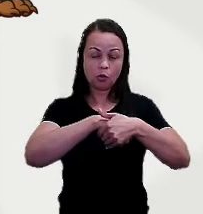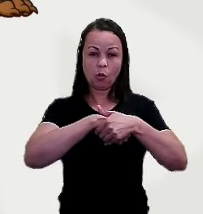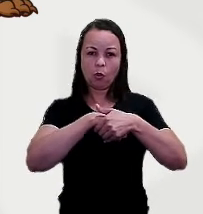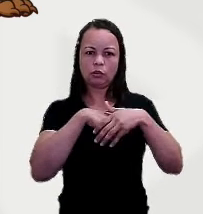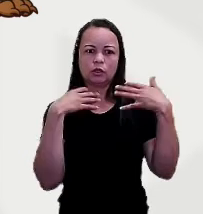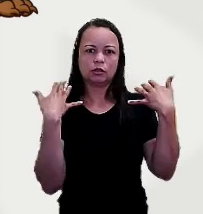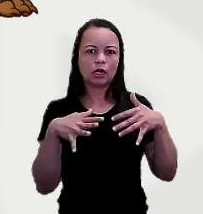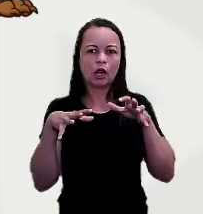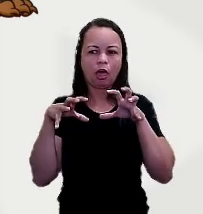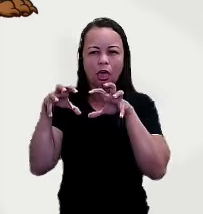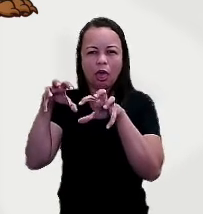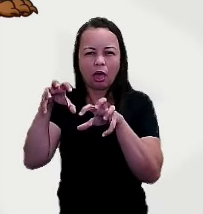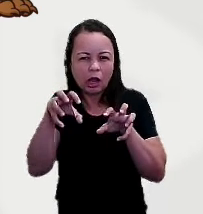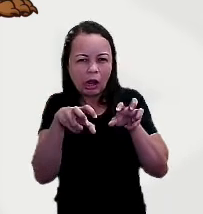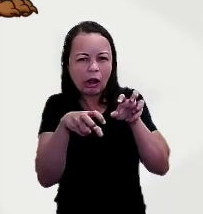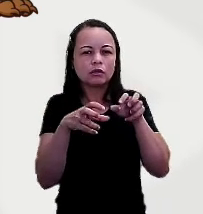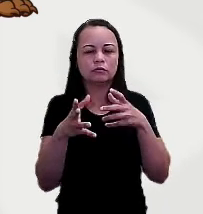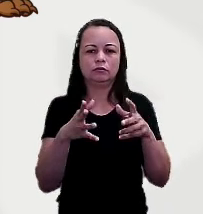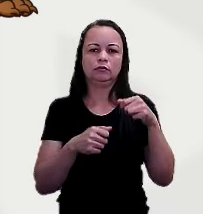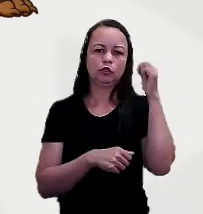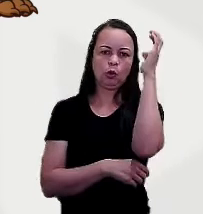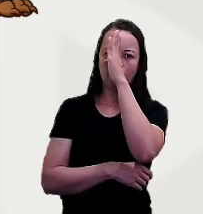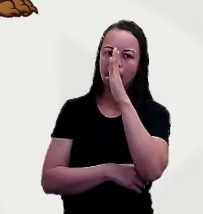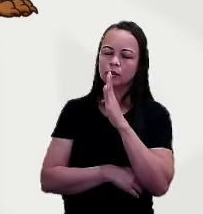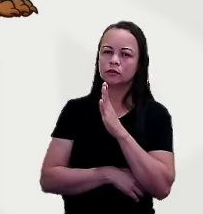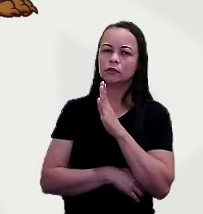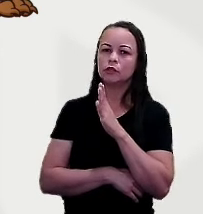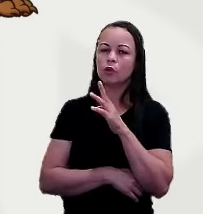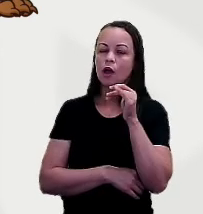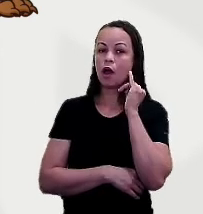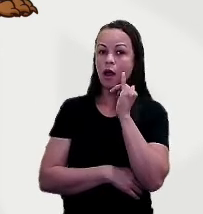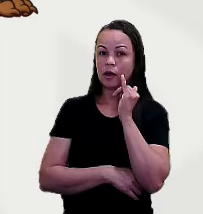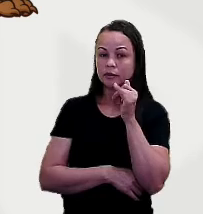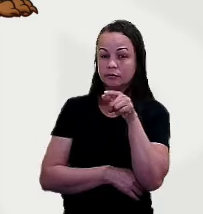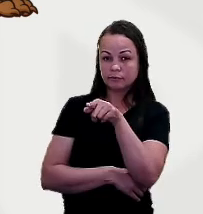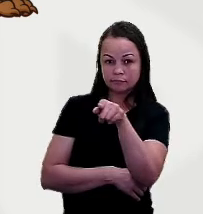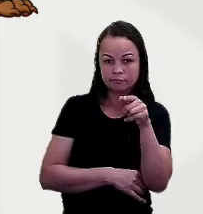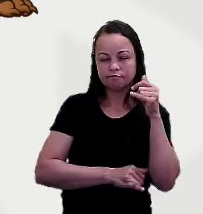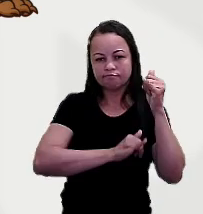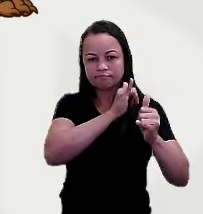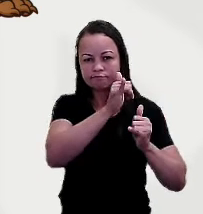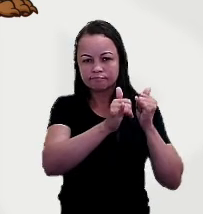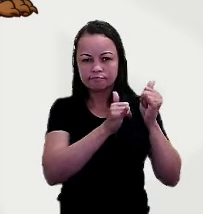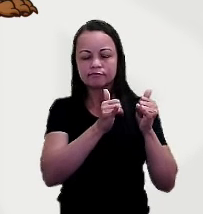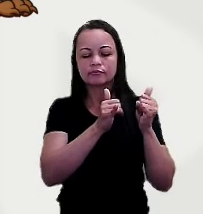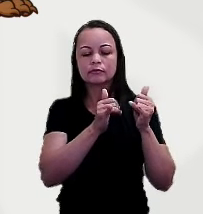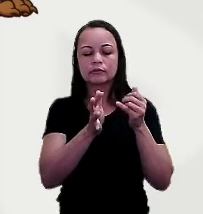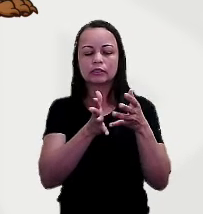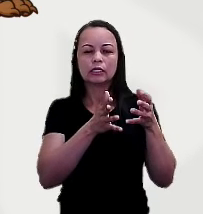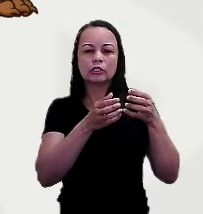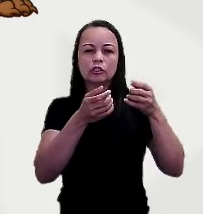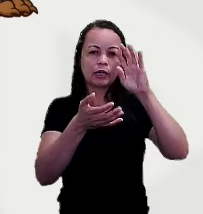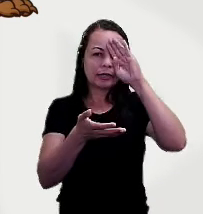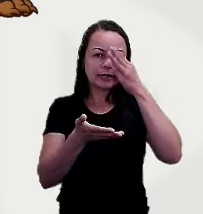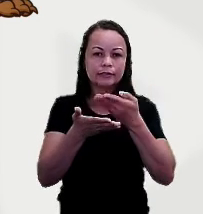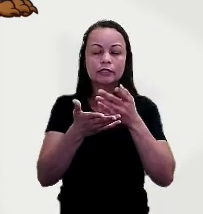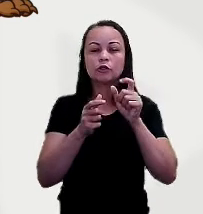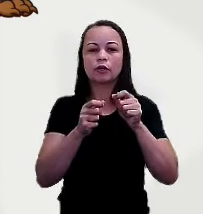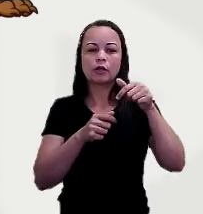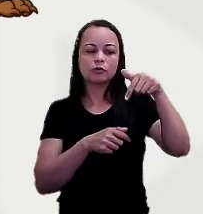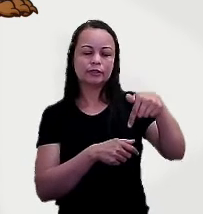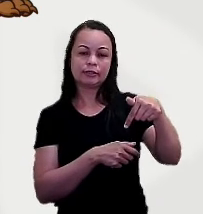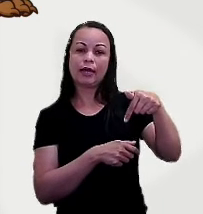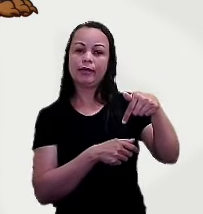vilas. No Brasil, a lenda diz que acredita-se que o sétimo filho de